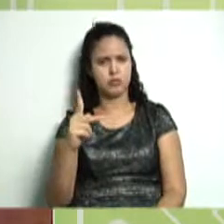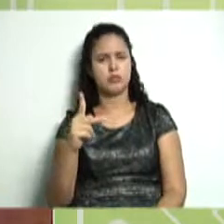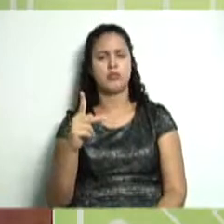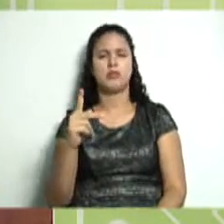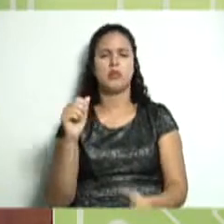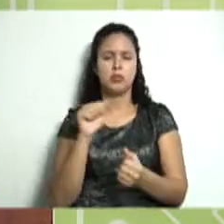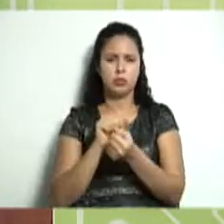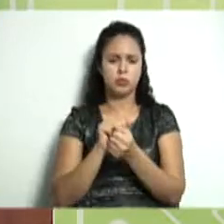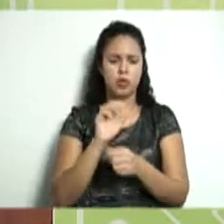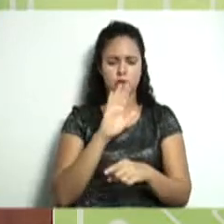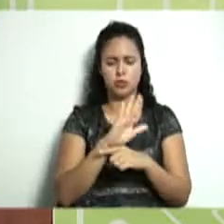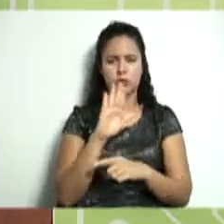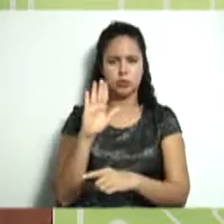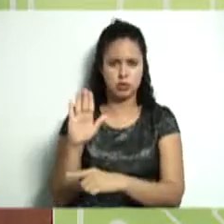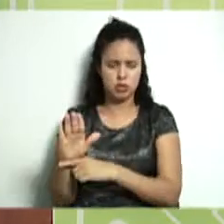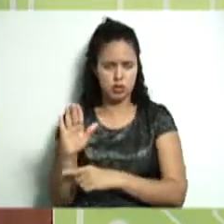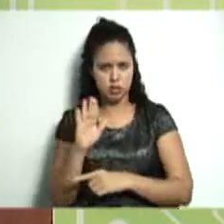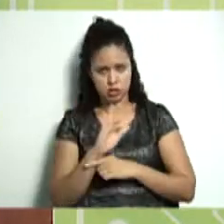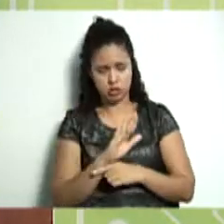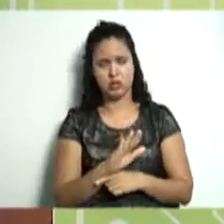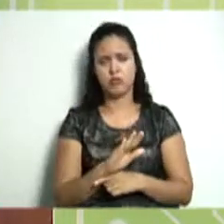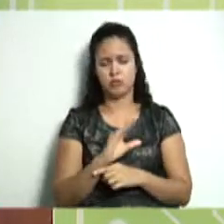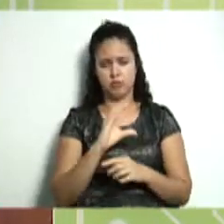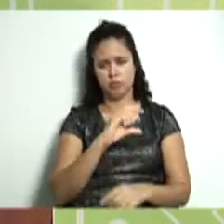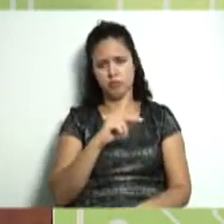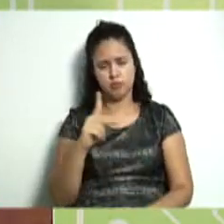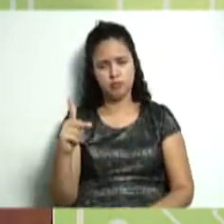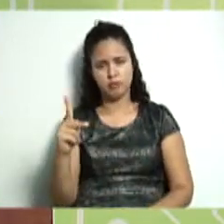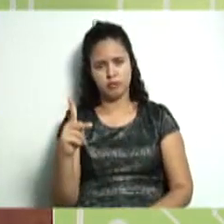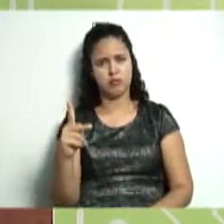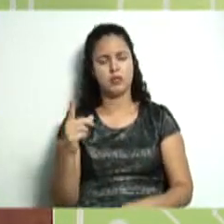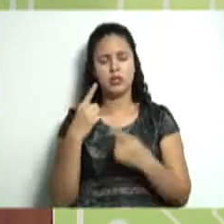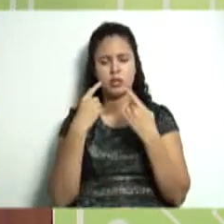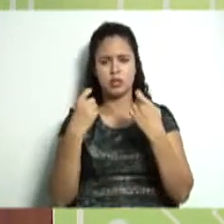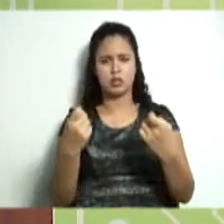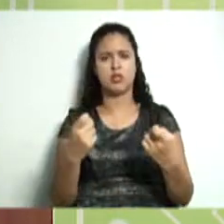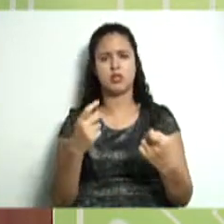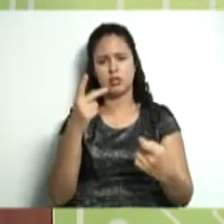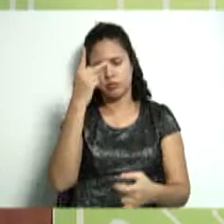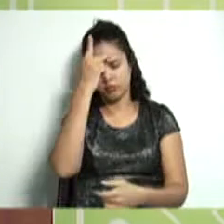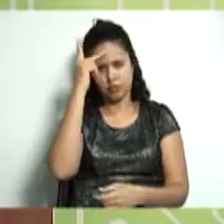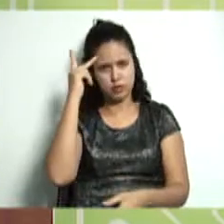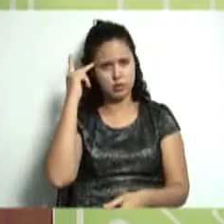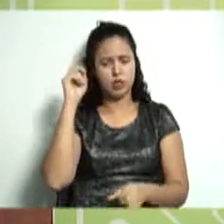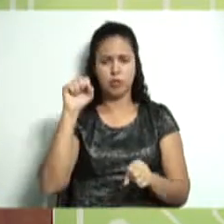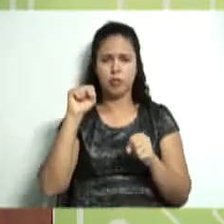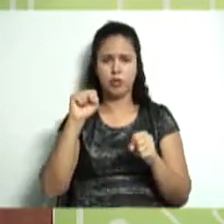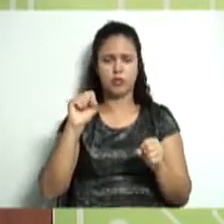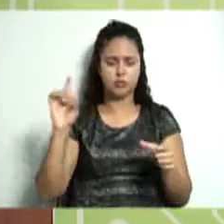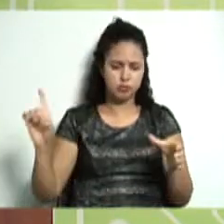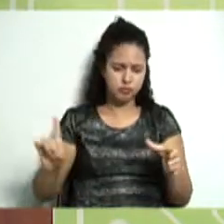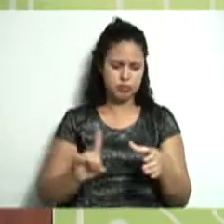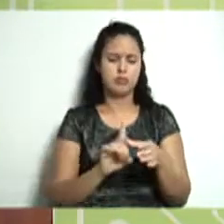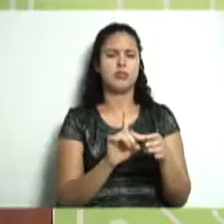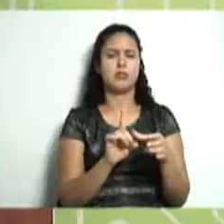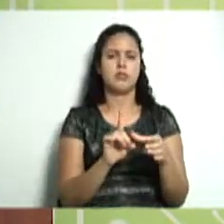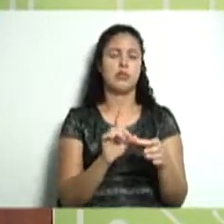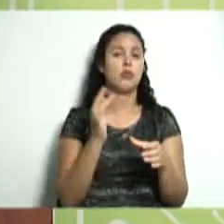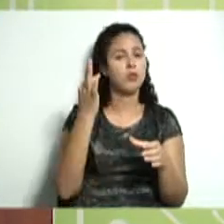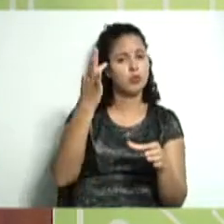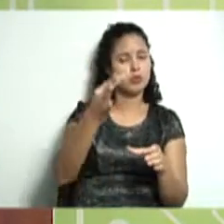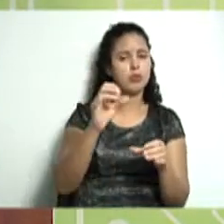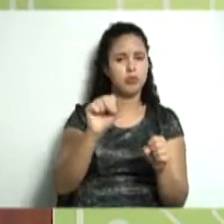e aí talvez nem como cooperados, mas interessante que em algum dia eles pudessem ser cooperados, mas até